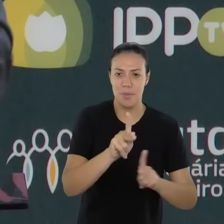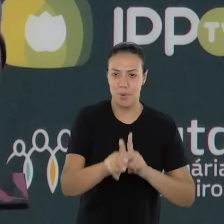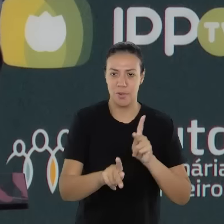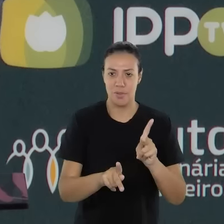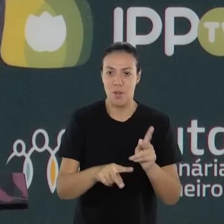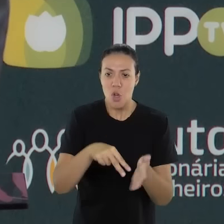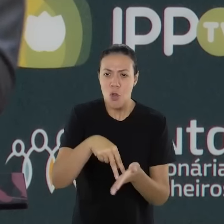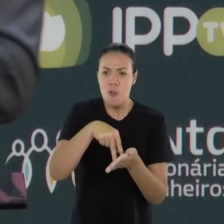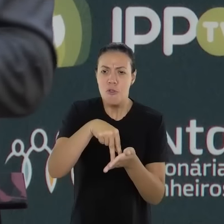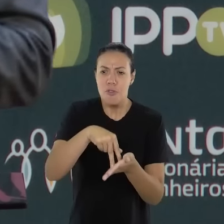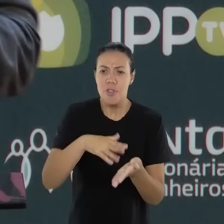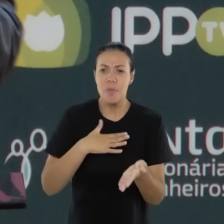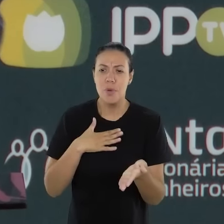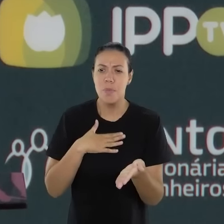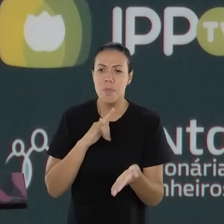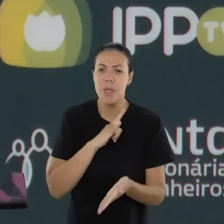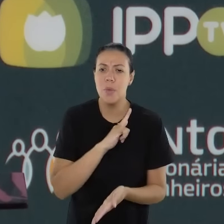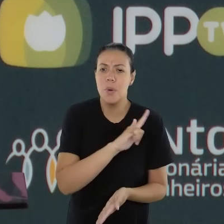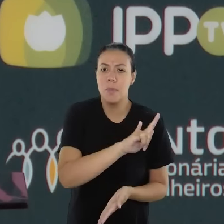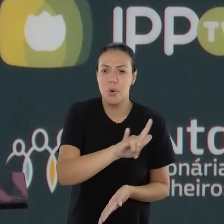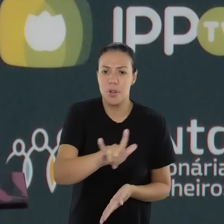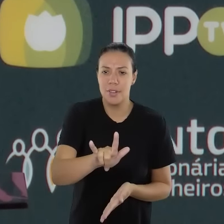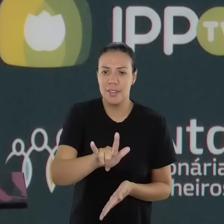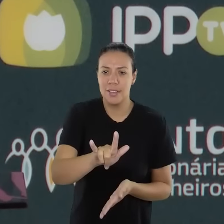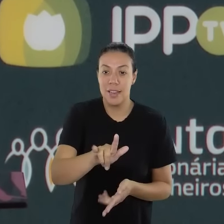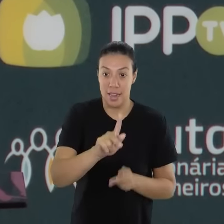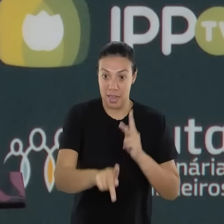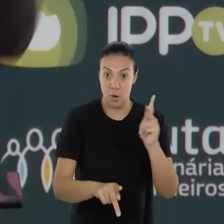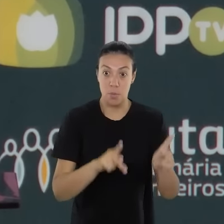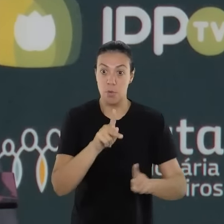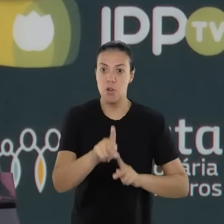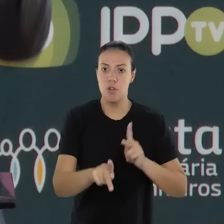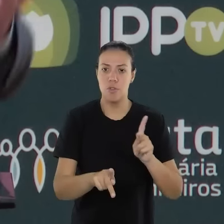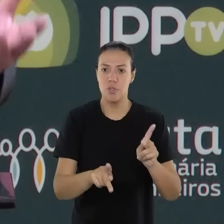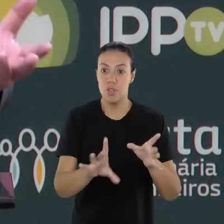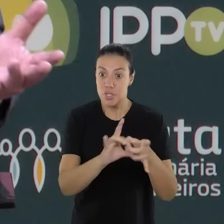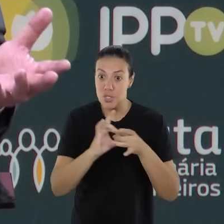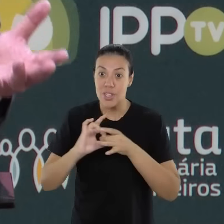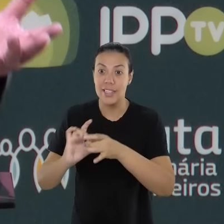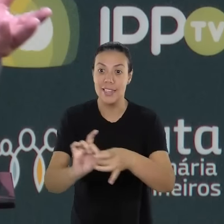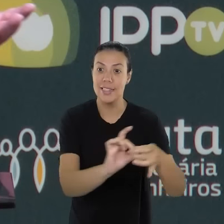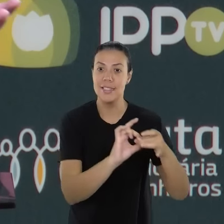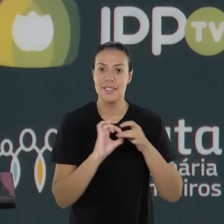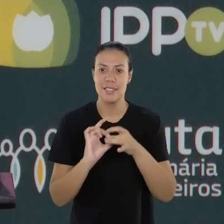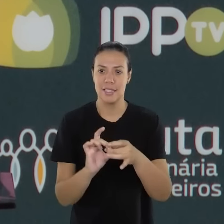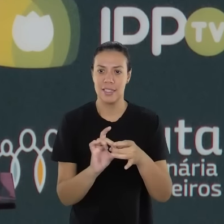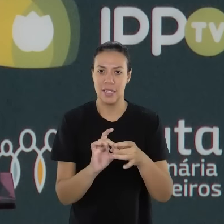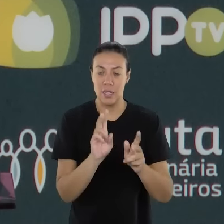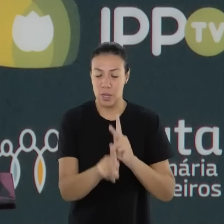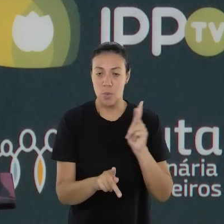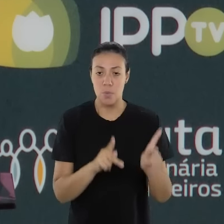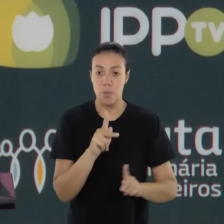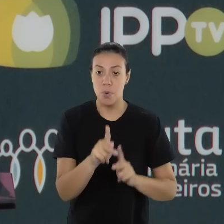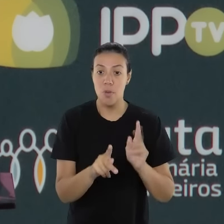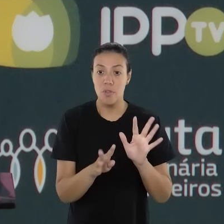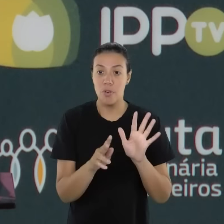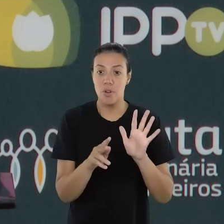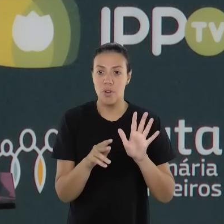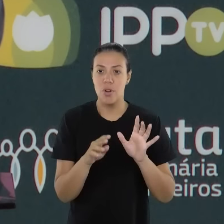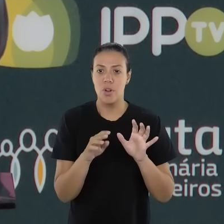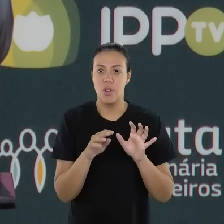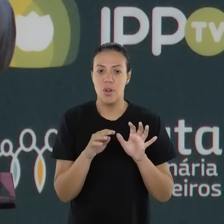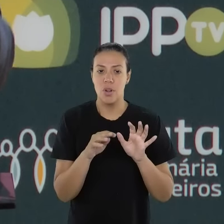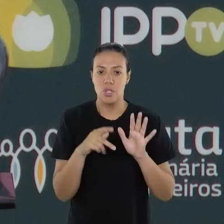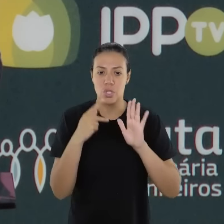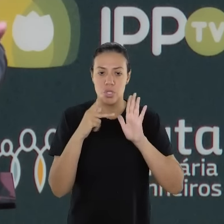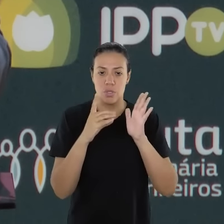É o povo da aliança, é o povo das promessas. Deuteronômio capítulo 7, versos 9 e 10, diz: